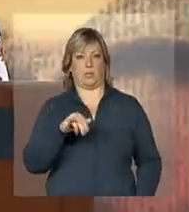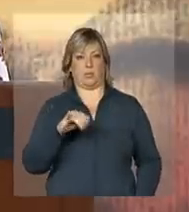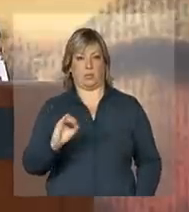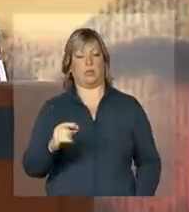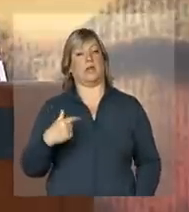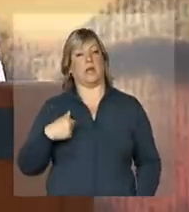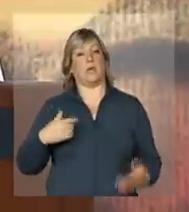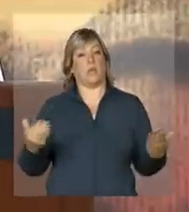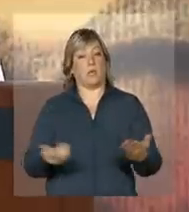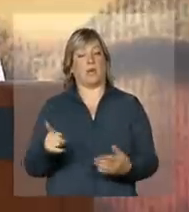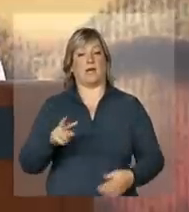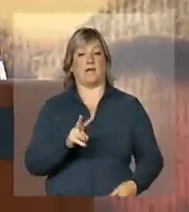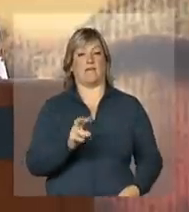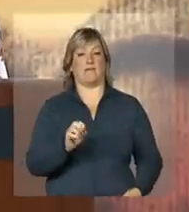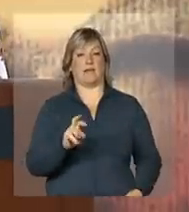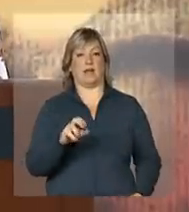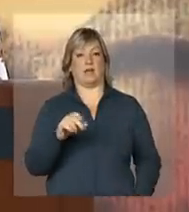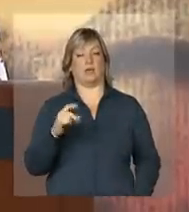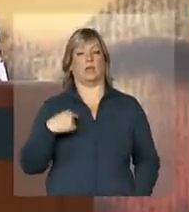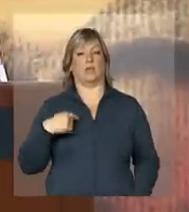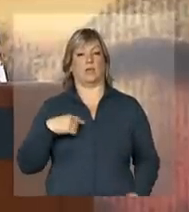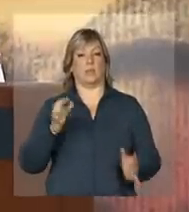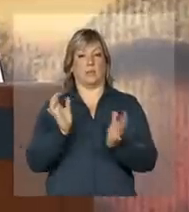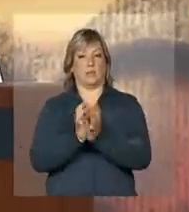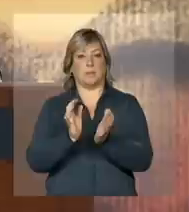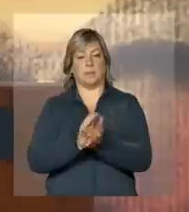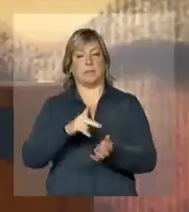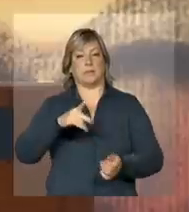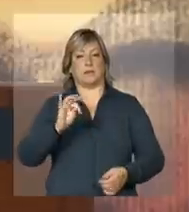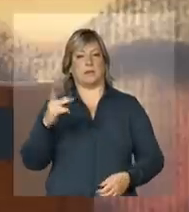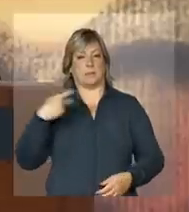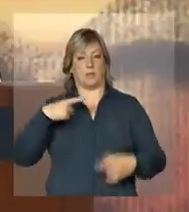sou vereadora do partido dos trabalhadores lá no meu